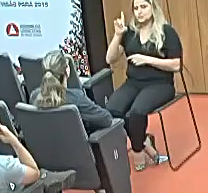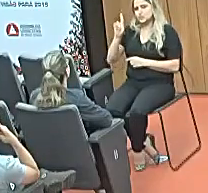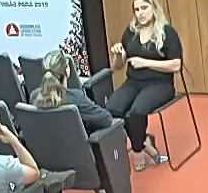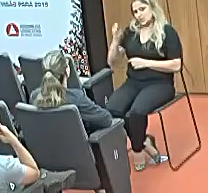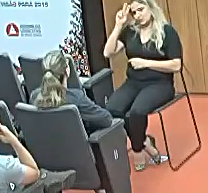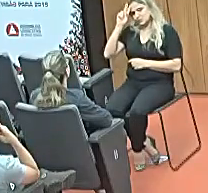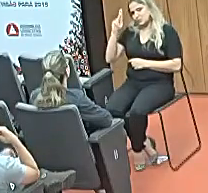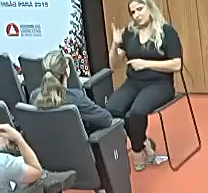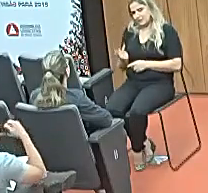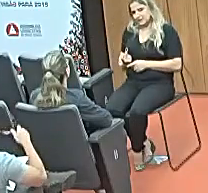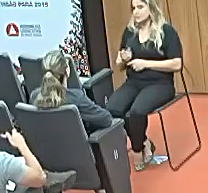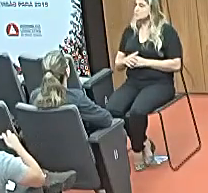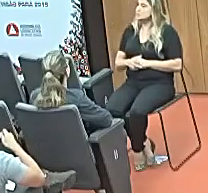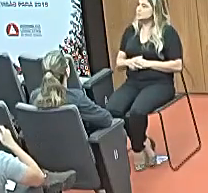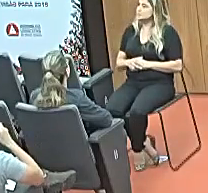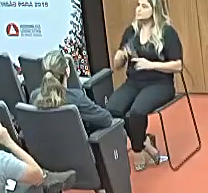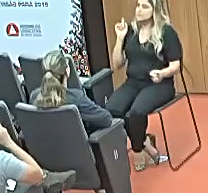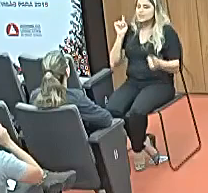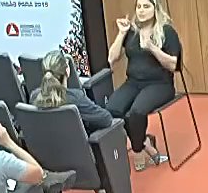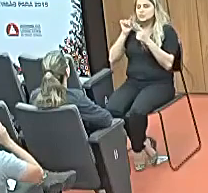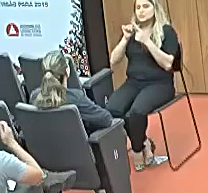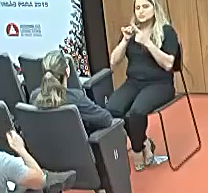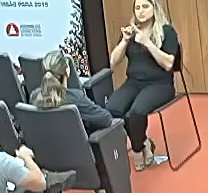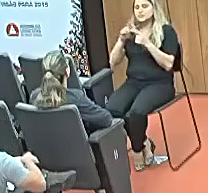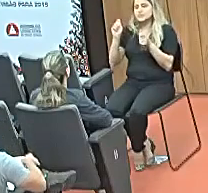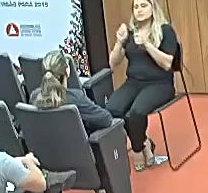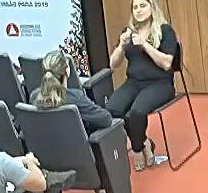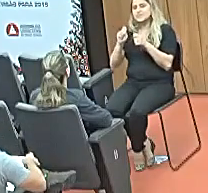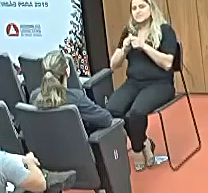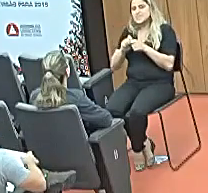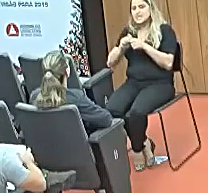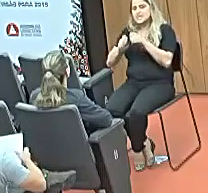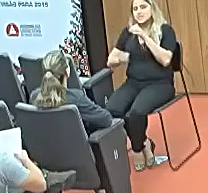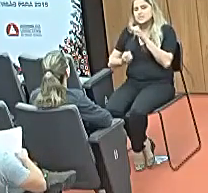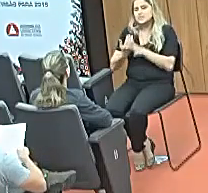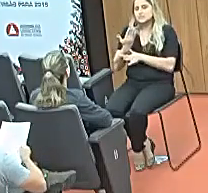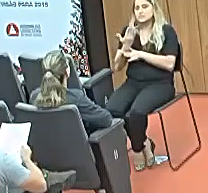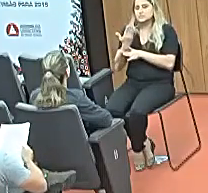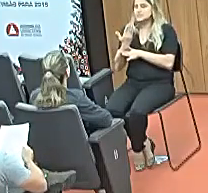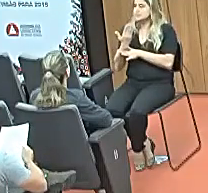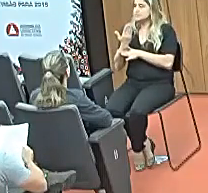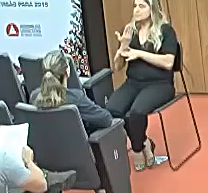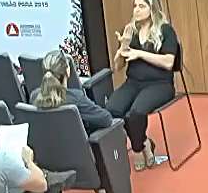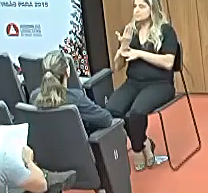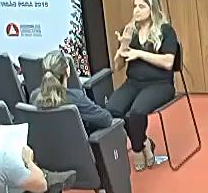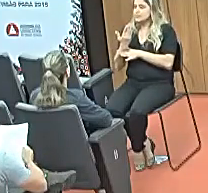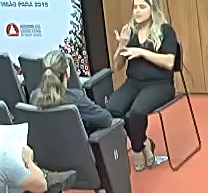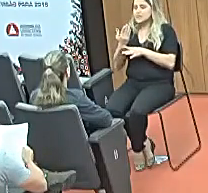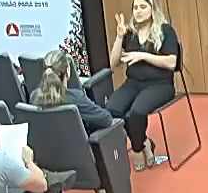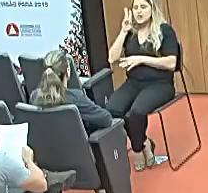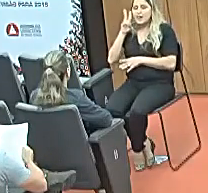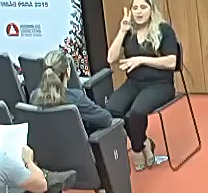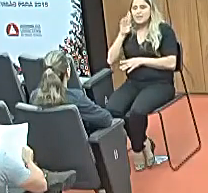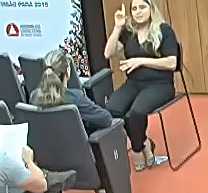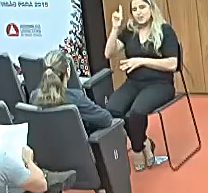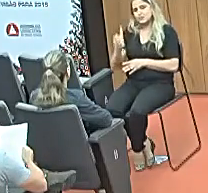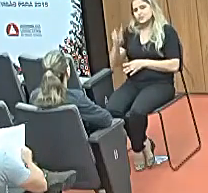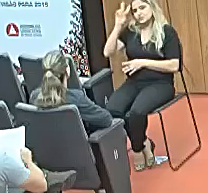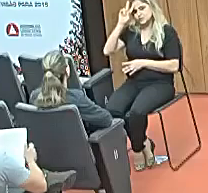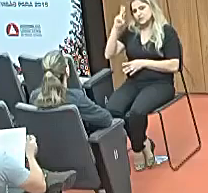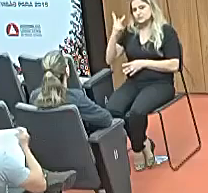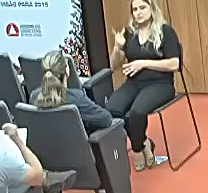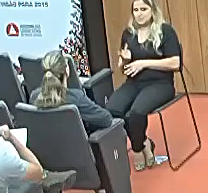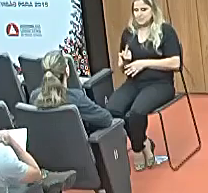humanos é a nosso objetivo é a operacionalização e implementação dos memoriais dizer dos direitos humanos da casa liberdade ampliando seu